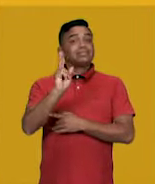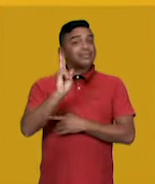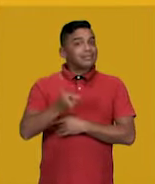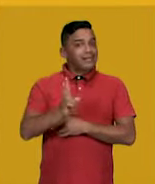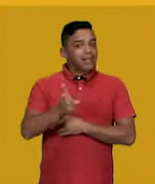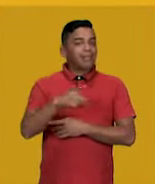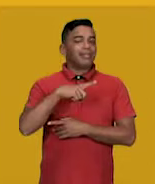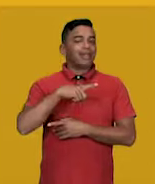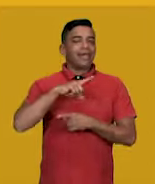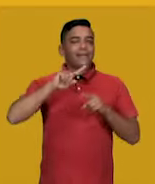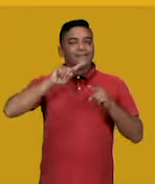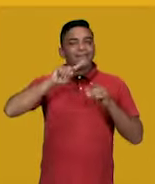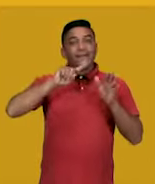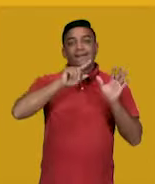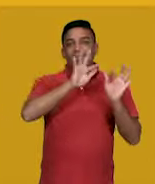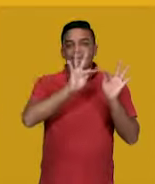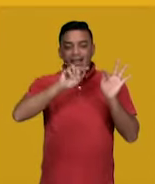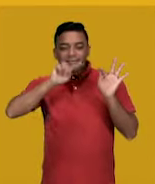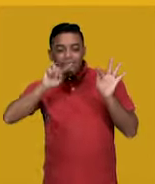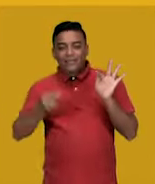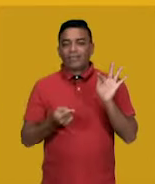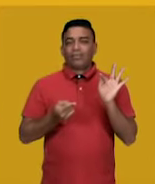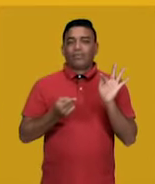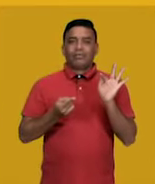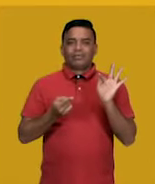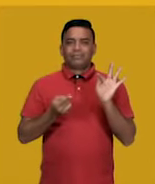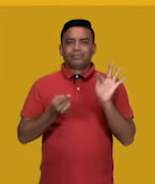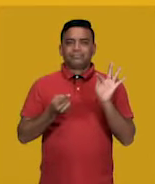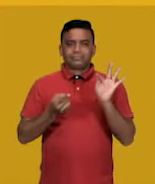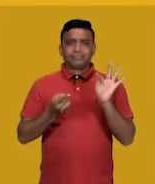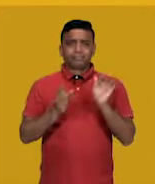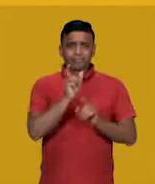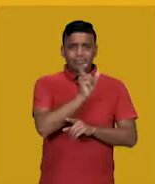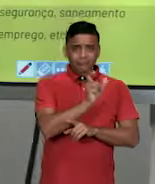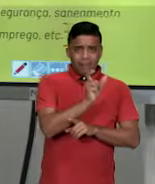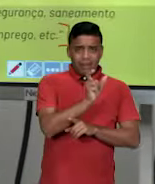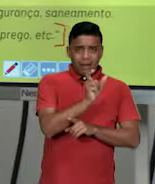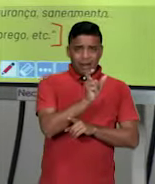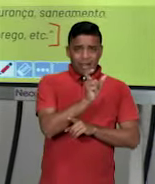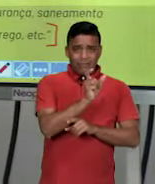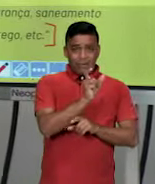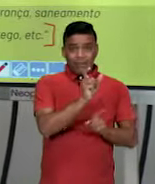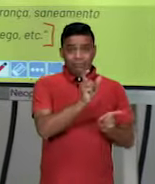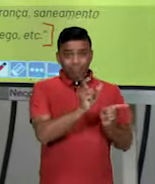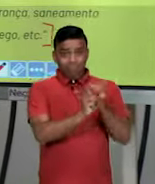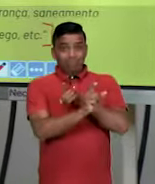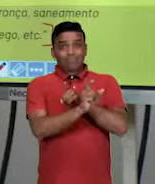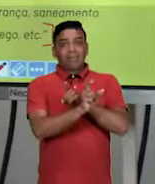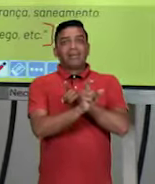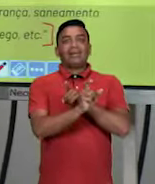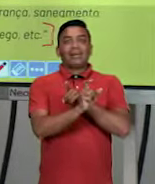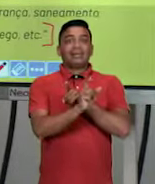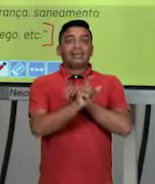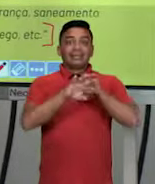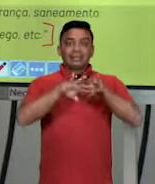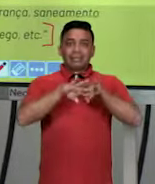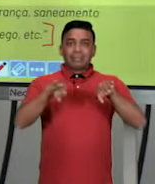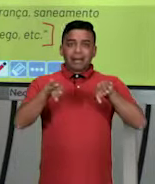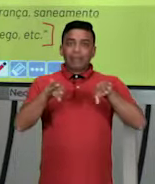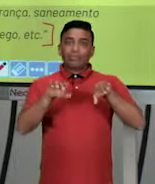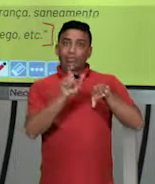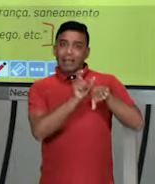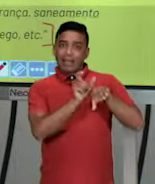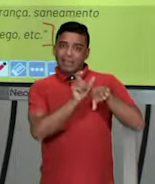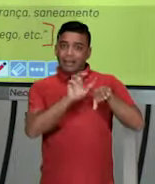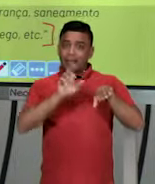Você vai trocar de uma palavra para outra em uma enumeração, separando uma da